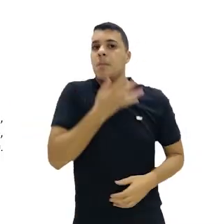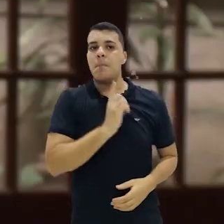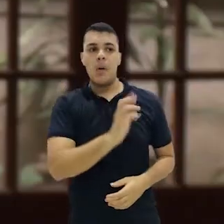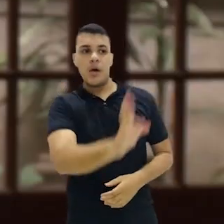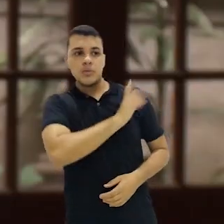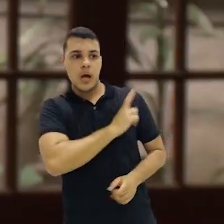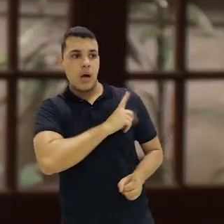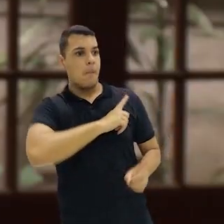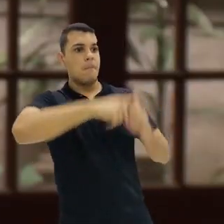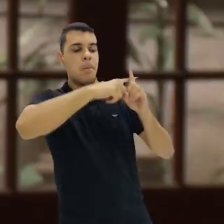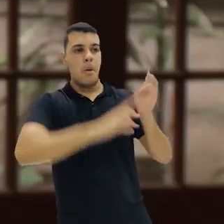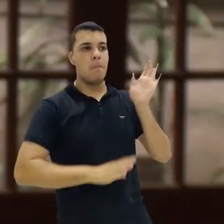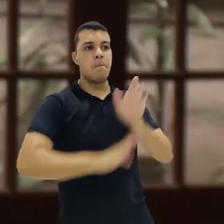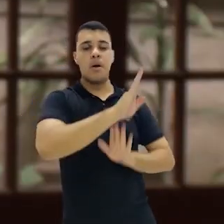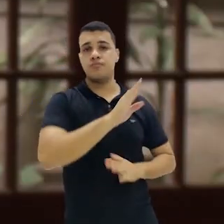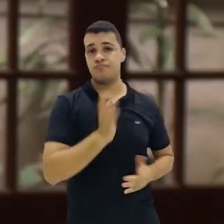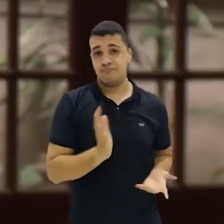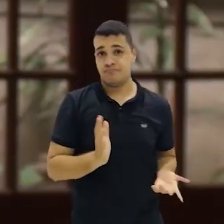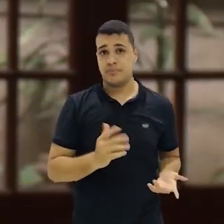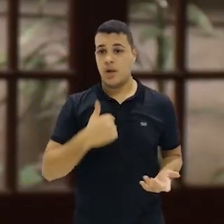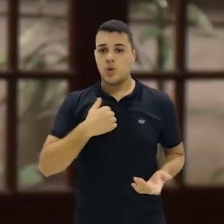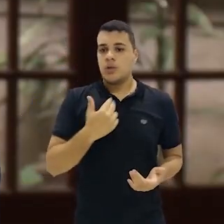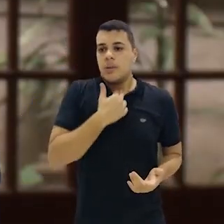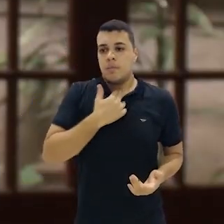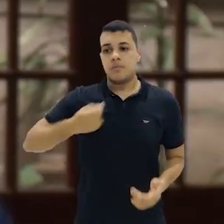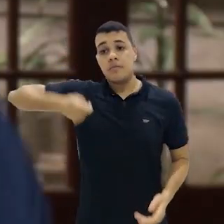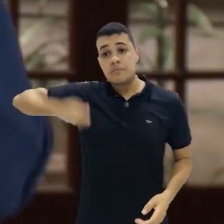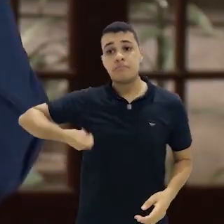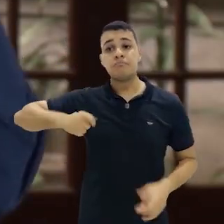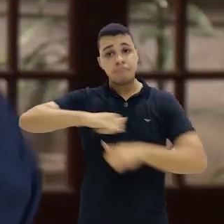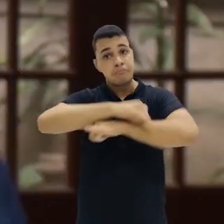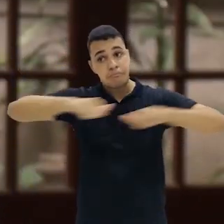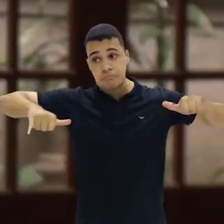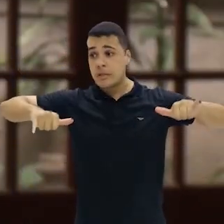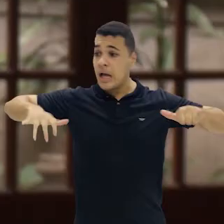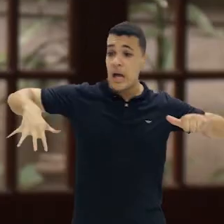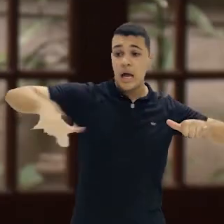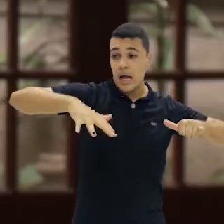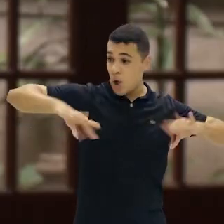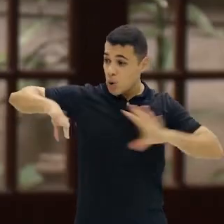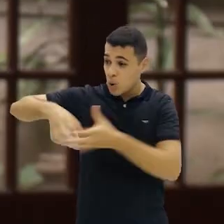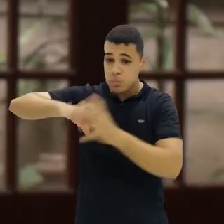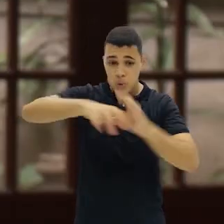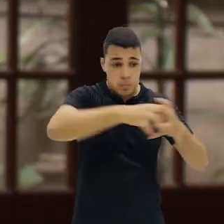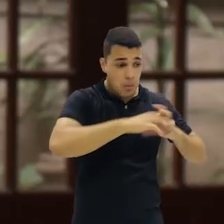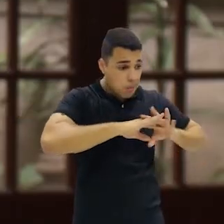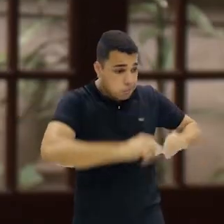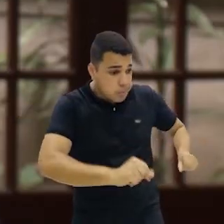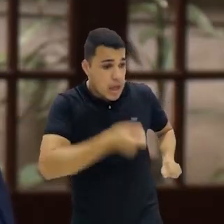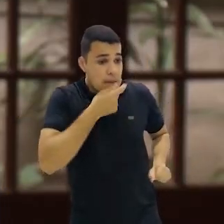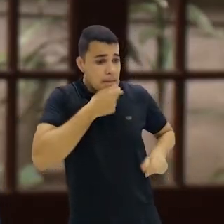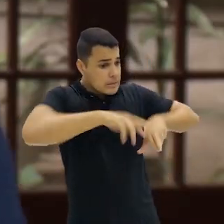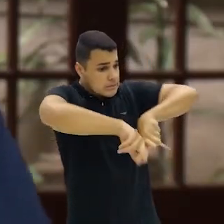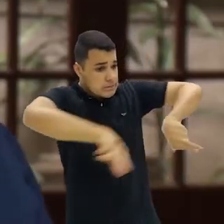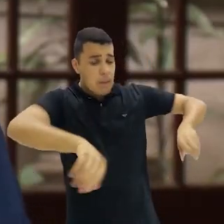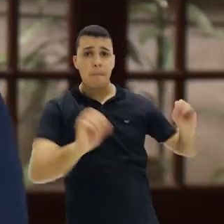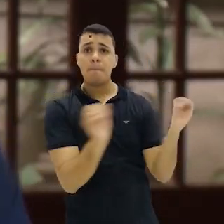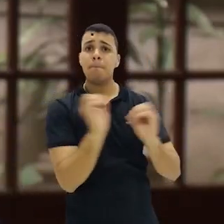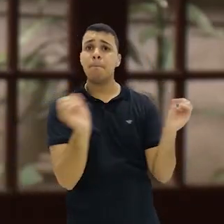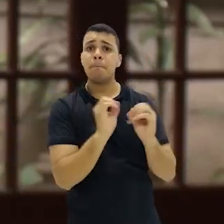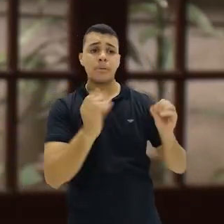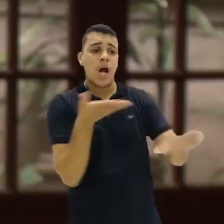nenhum desses tratamentos é superior ao outro. A conclusão com esses dados é que não dá para